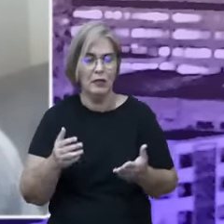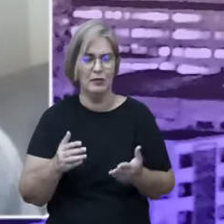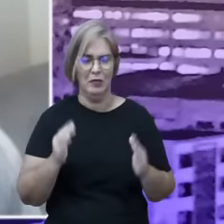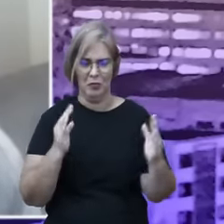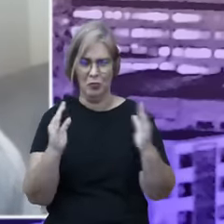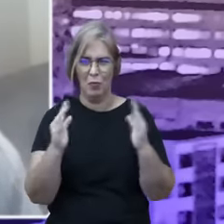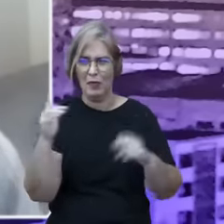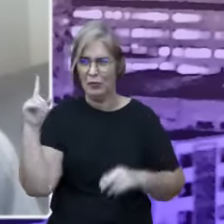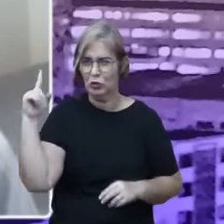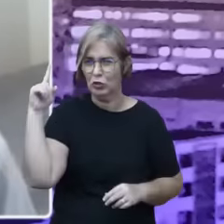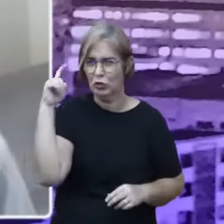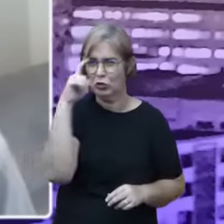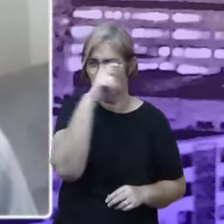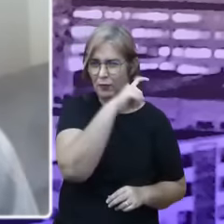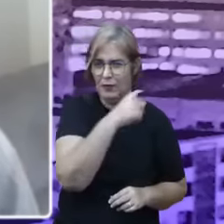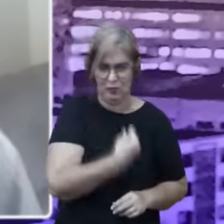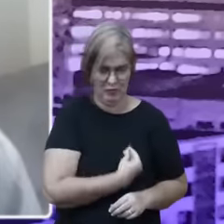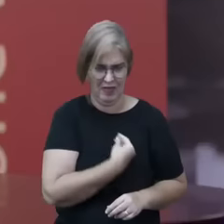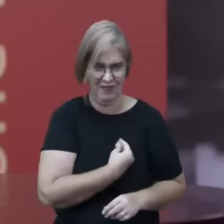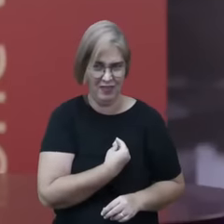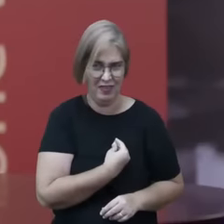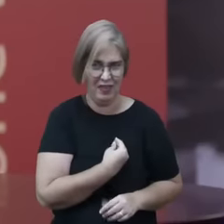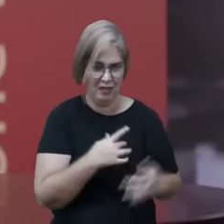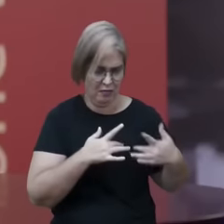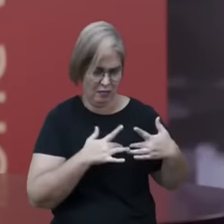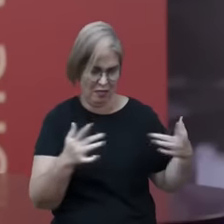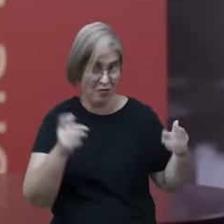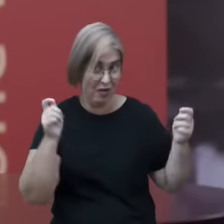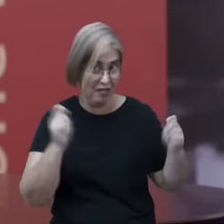do nosso destino? Muito obrigado.